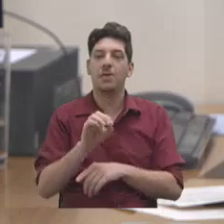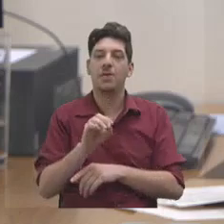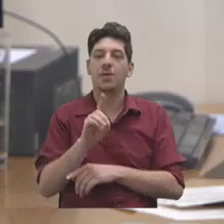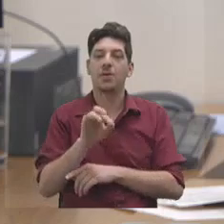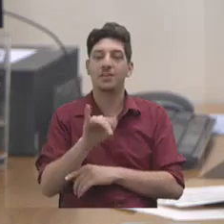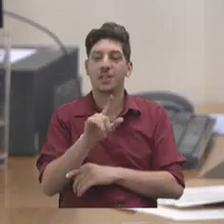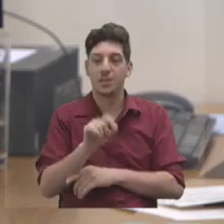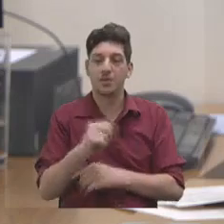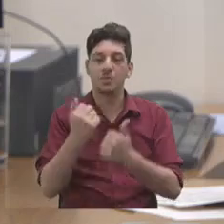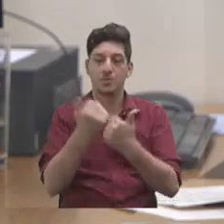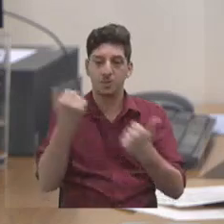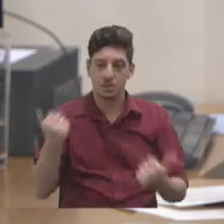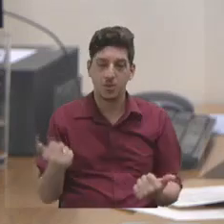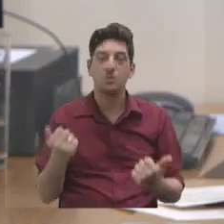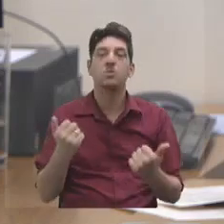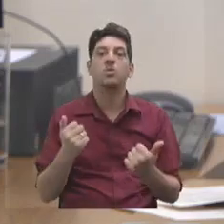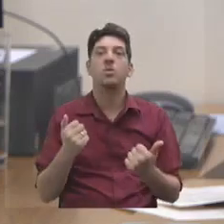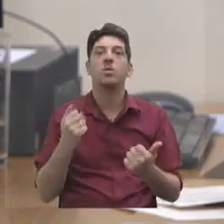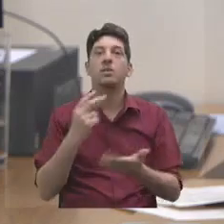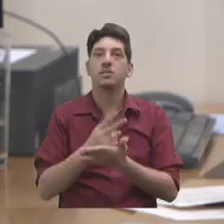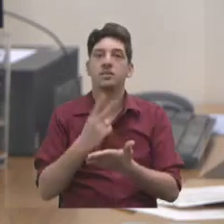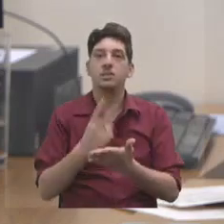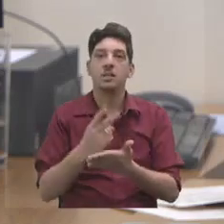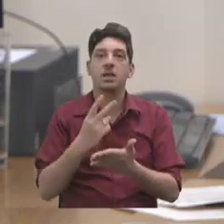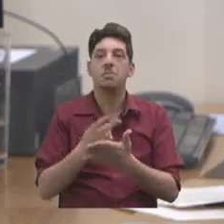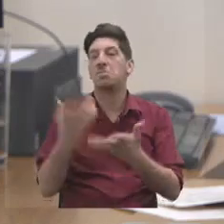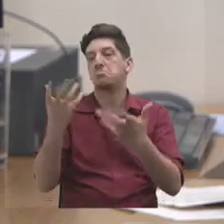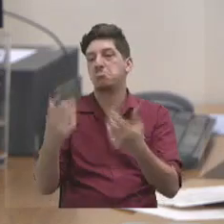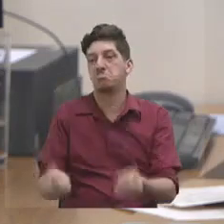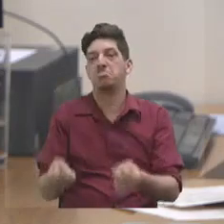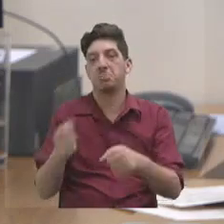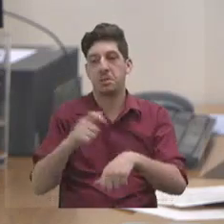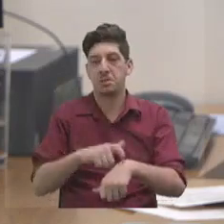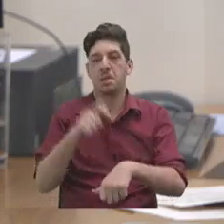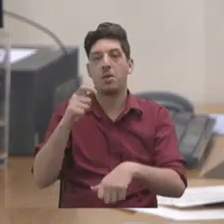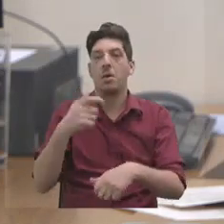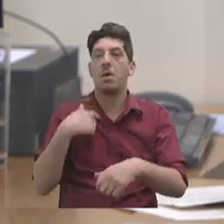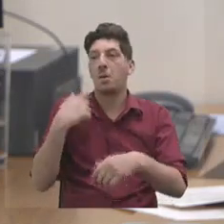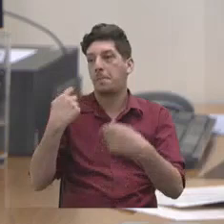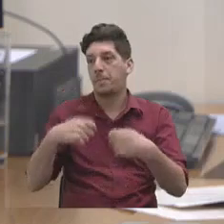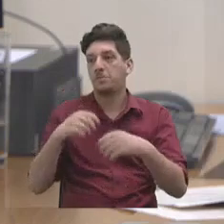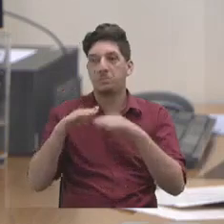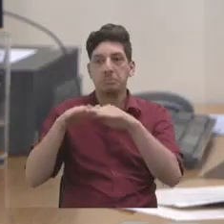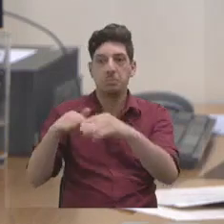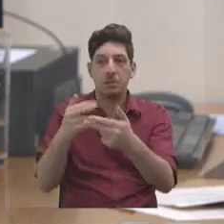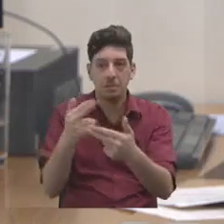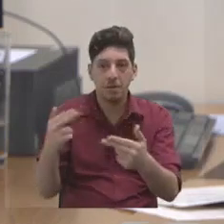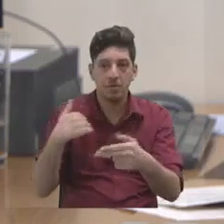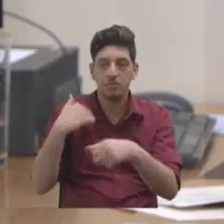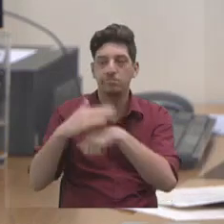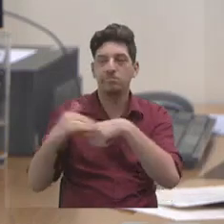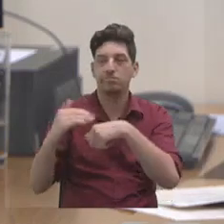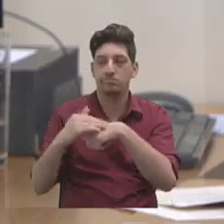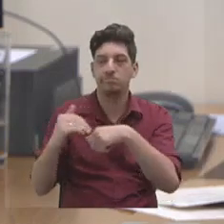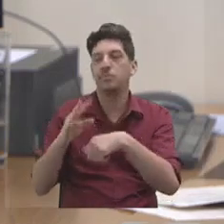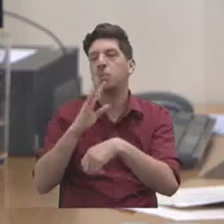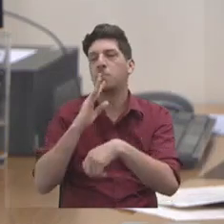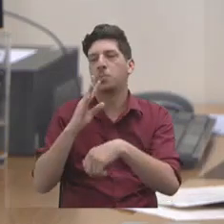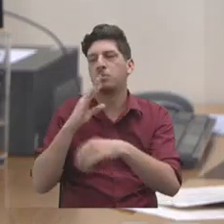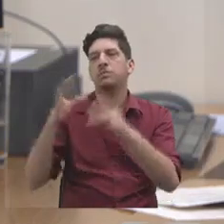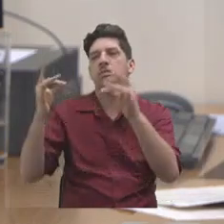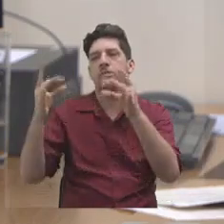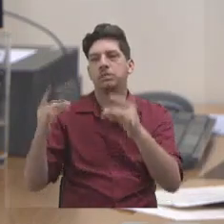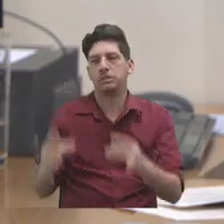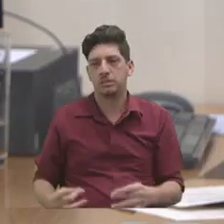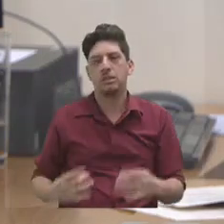diretor qual sempre nos atende com muita precisão que eu tenho um grande carinho é um conhecedor das nossas